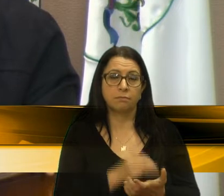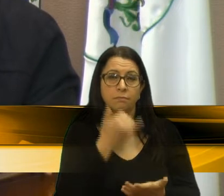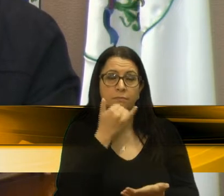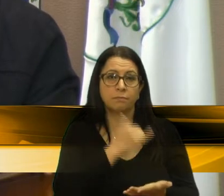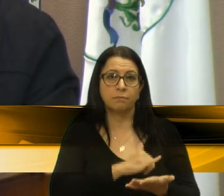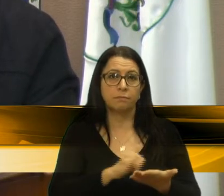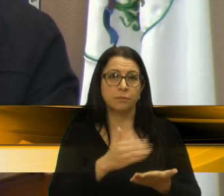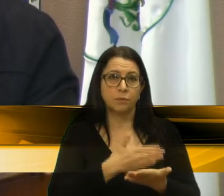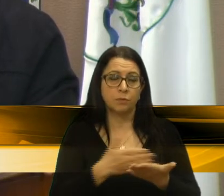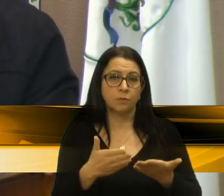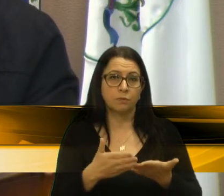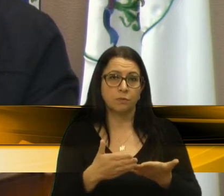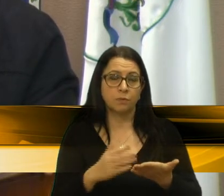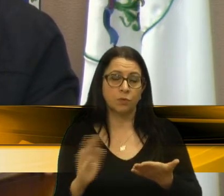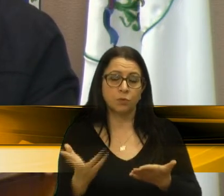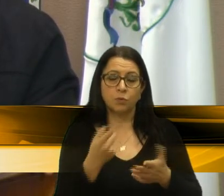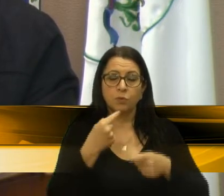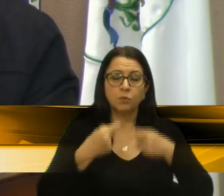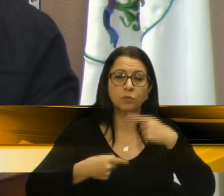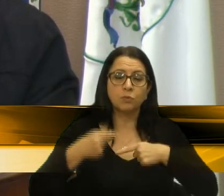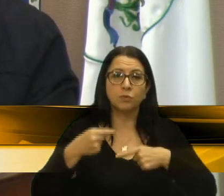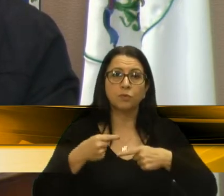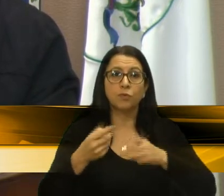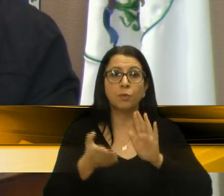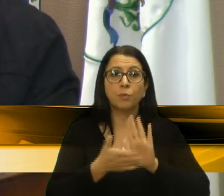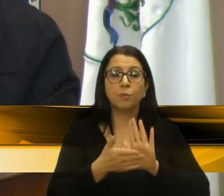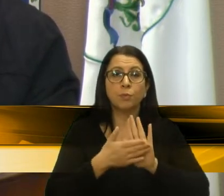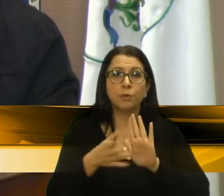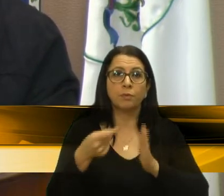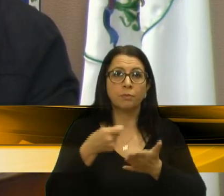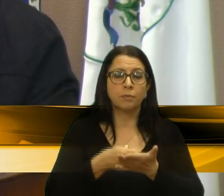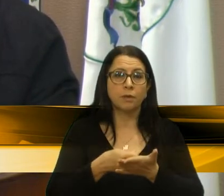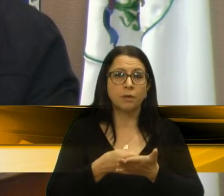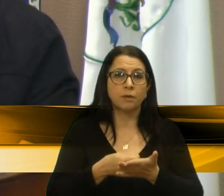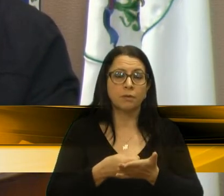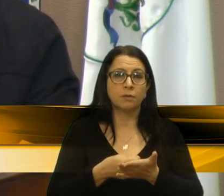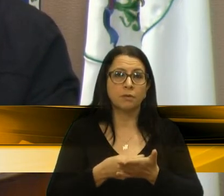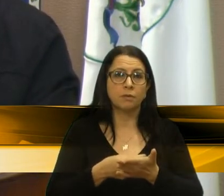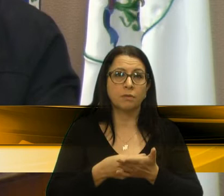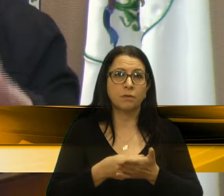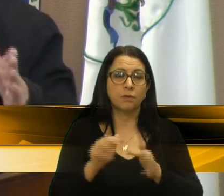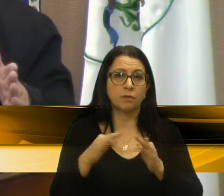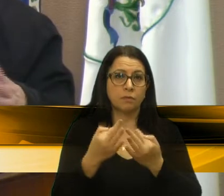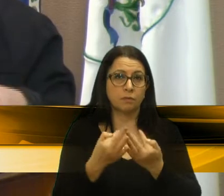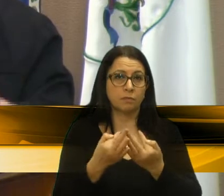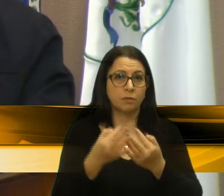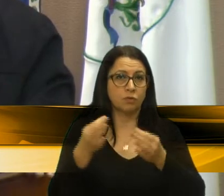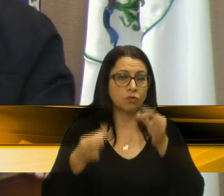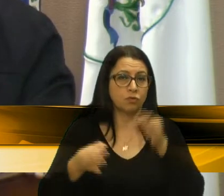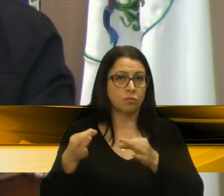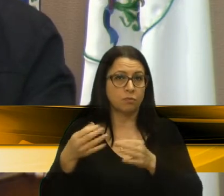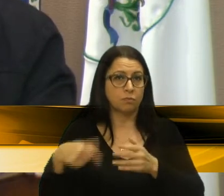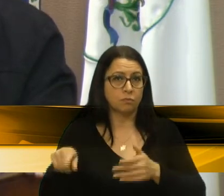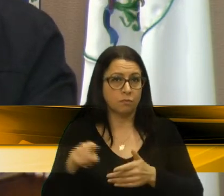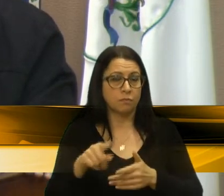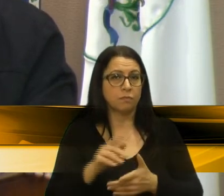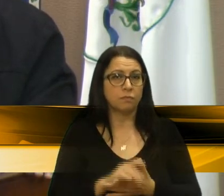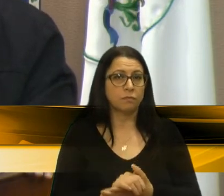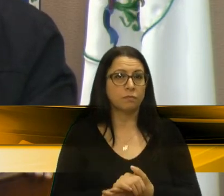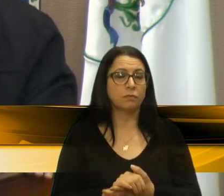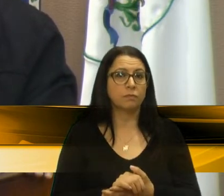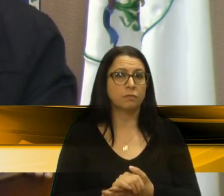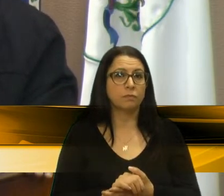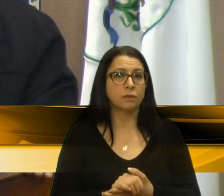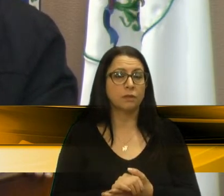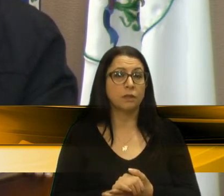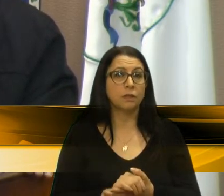O início de toda a discussão foi a proposição de pagamento de uma indenização à família justa, correta, e que